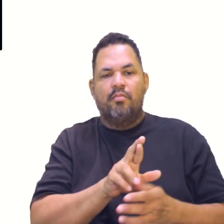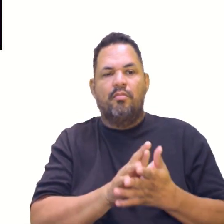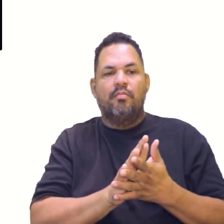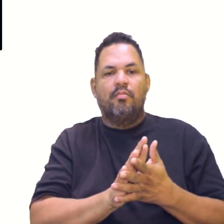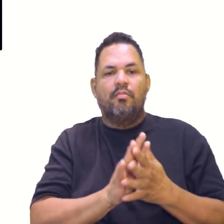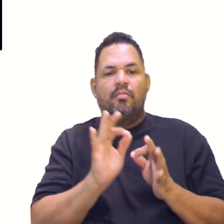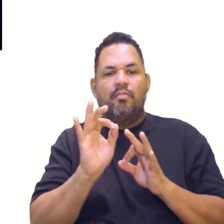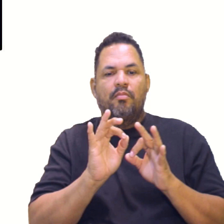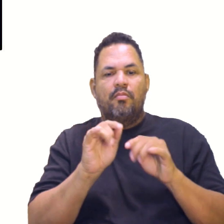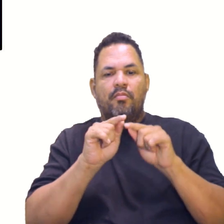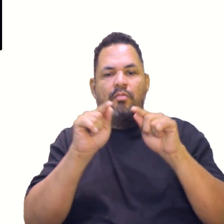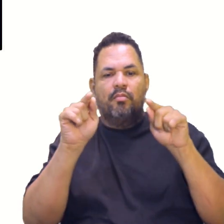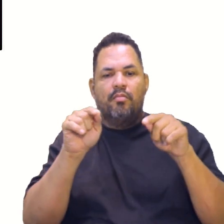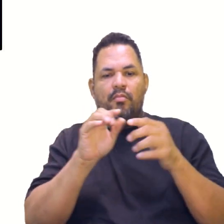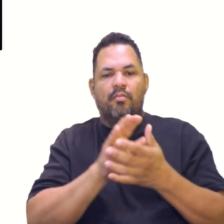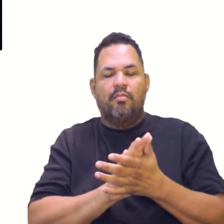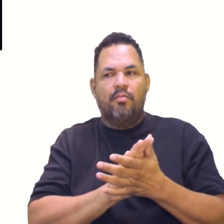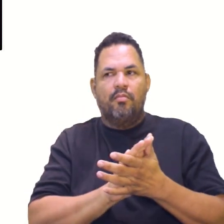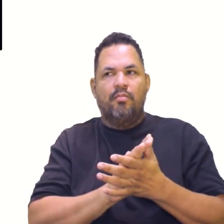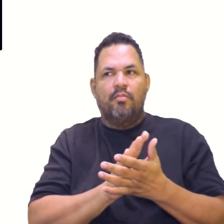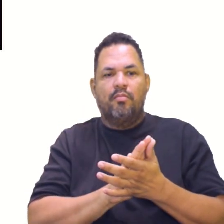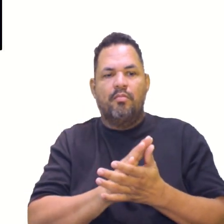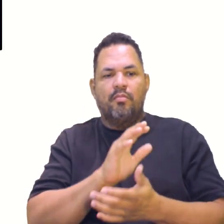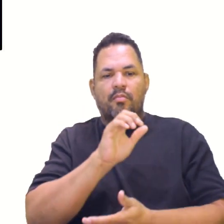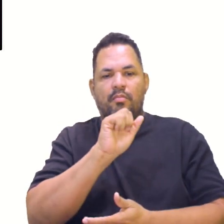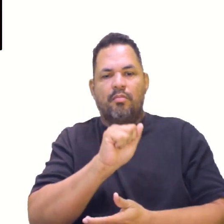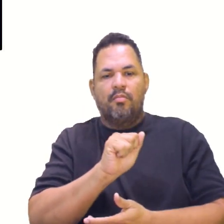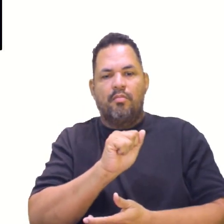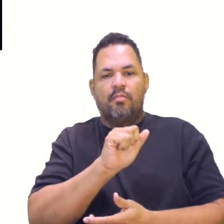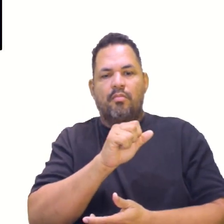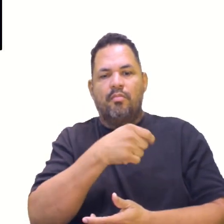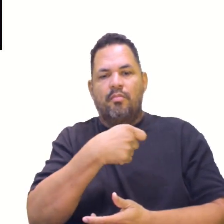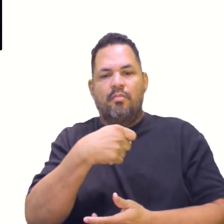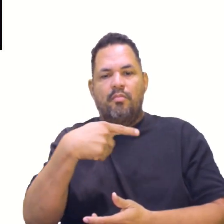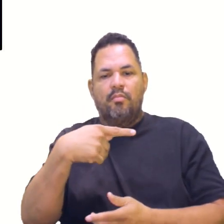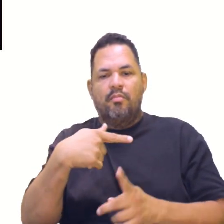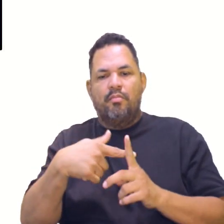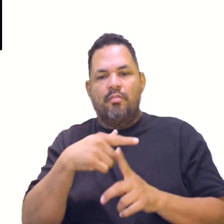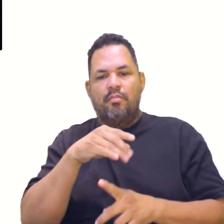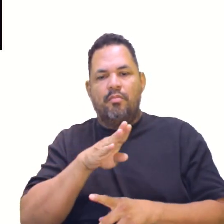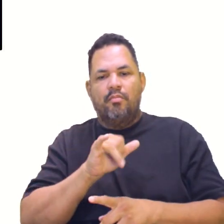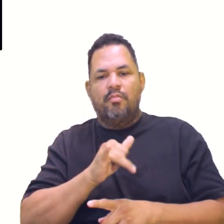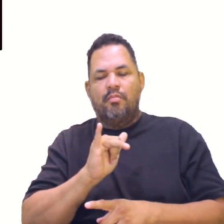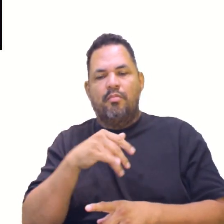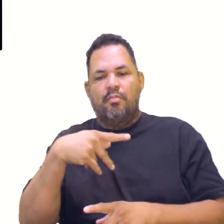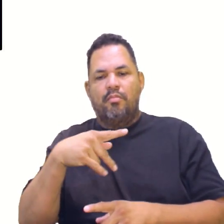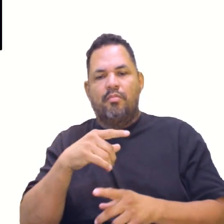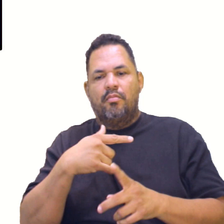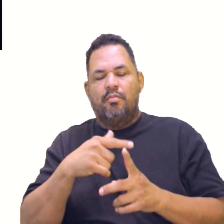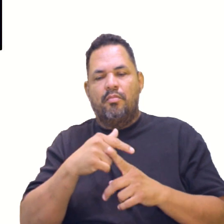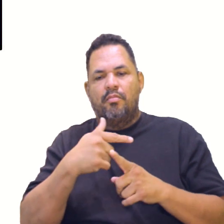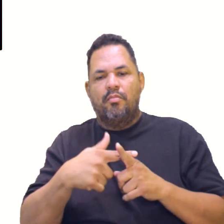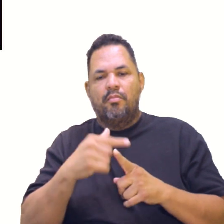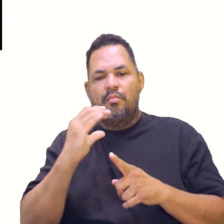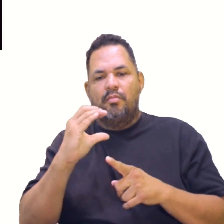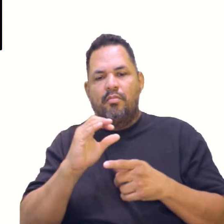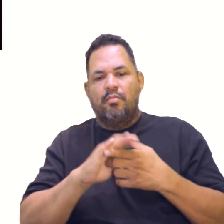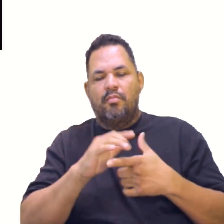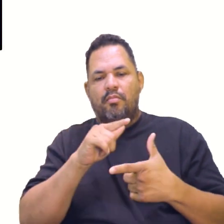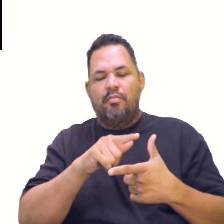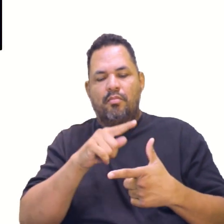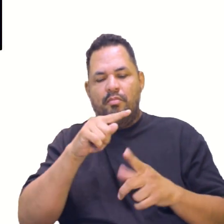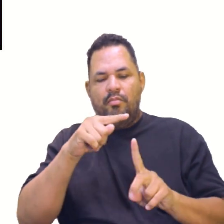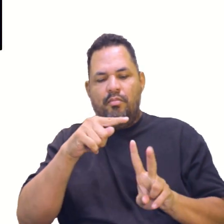Aí, em módulo, AXP mais BXP mais C, dividido pela